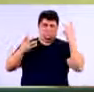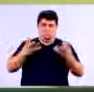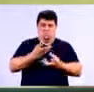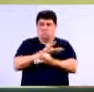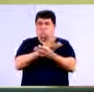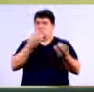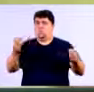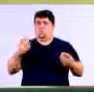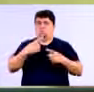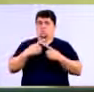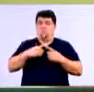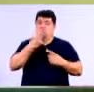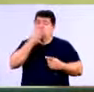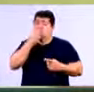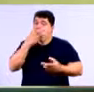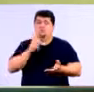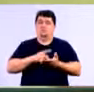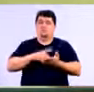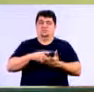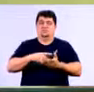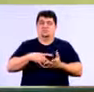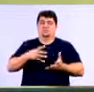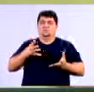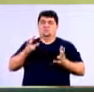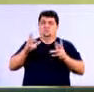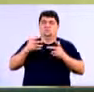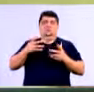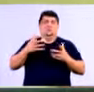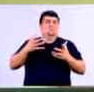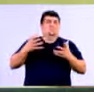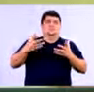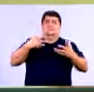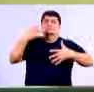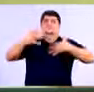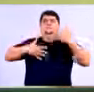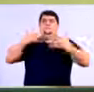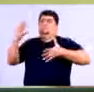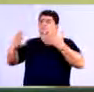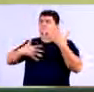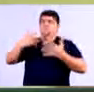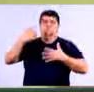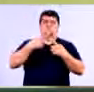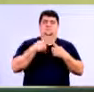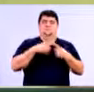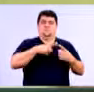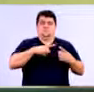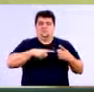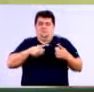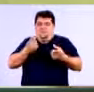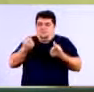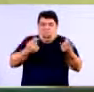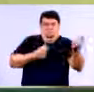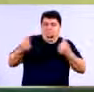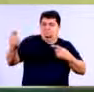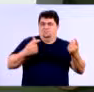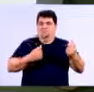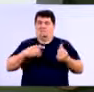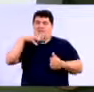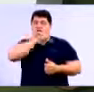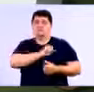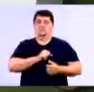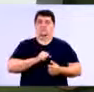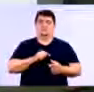sendo, assim, encantados, iludidos um pouco também pelos grandes rendimentos que estavam conseguindo em pouco período de tempo, né? Então